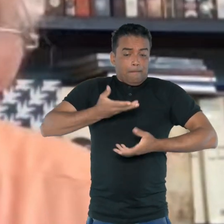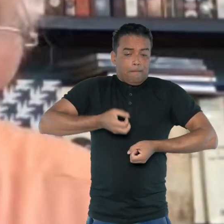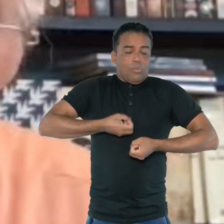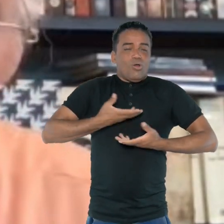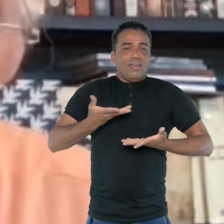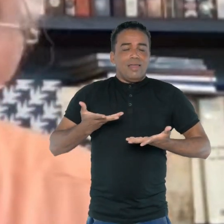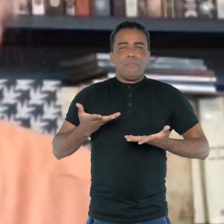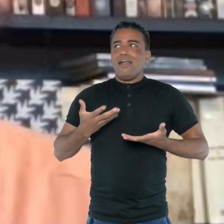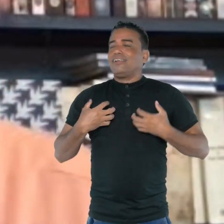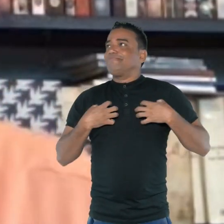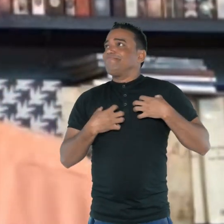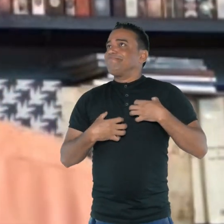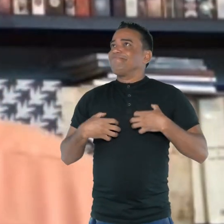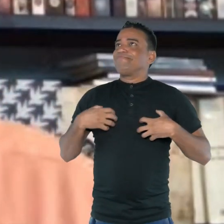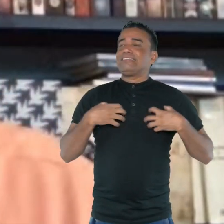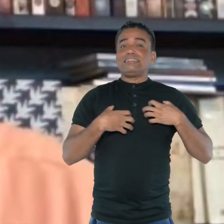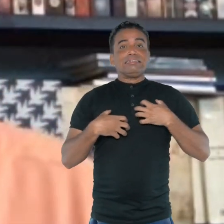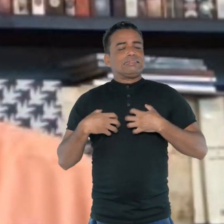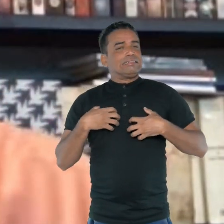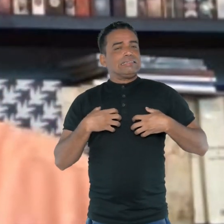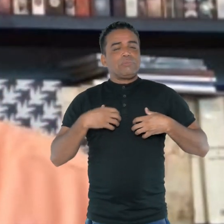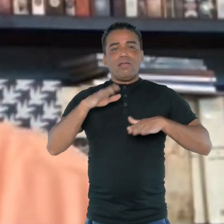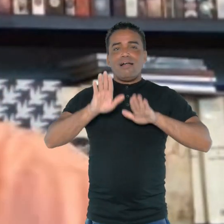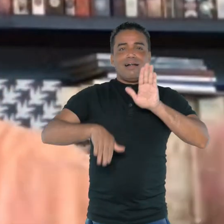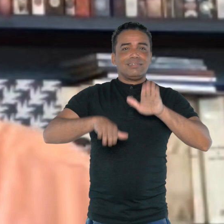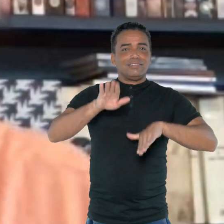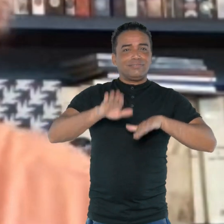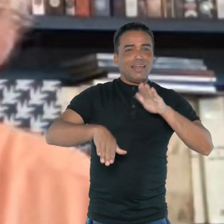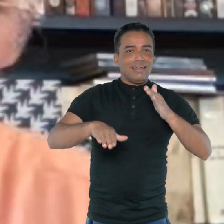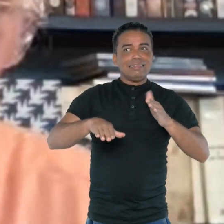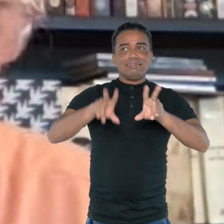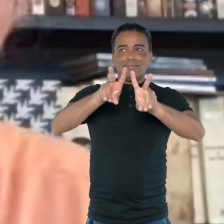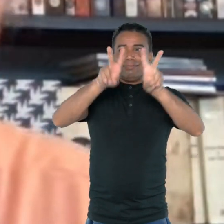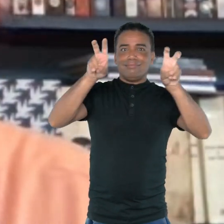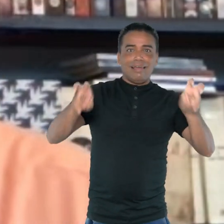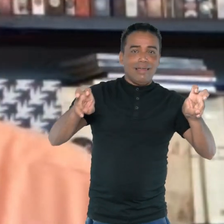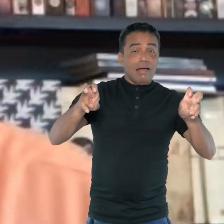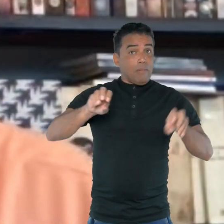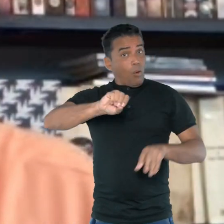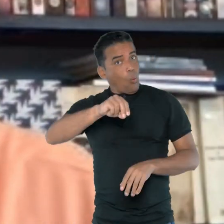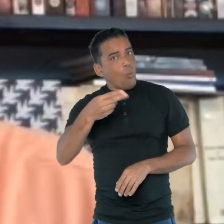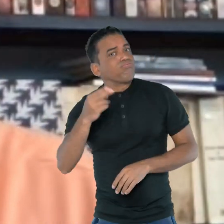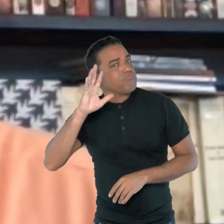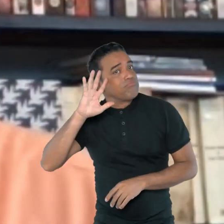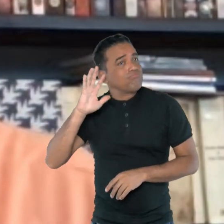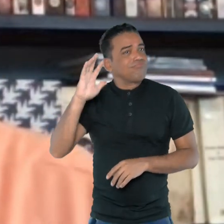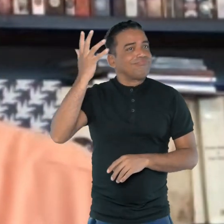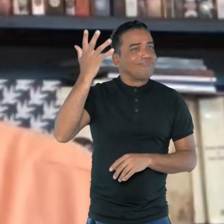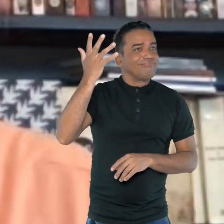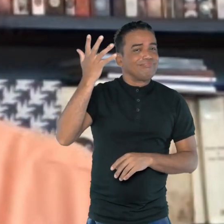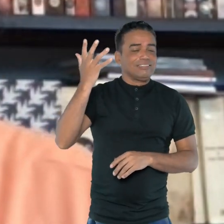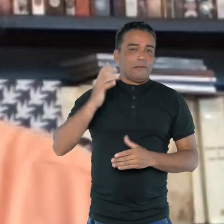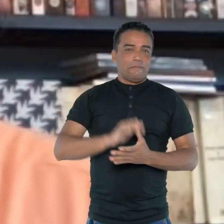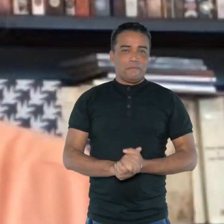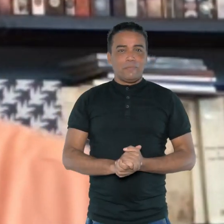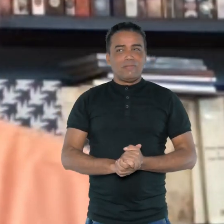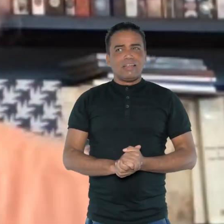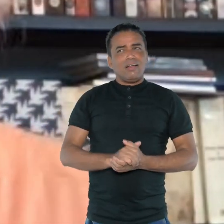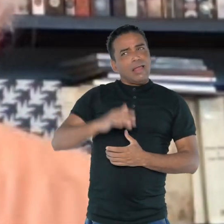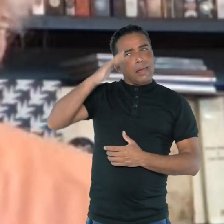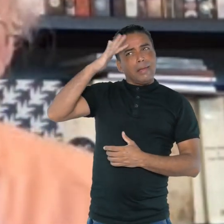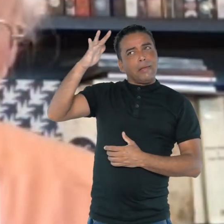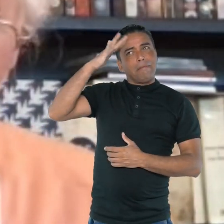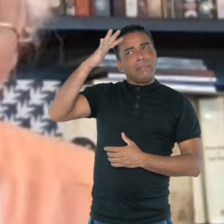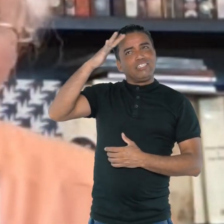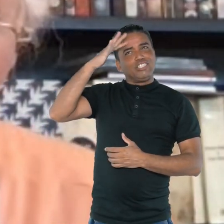muito instigante, porque muitas vezes algum tema, alguma situação, se imagina,